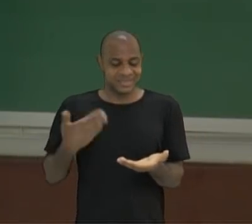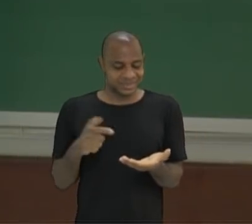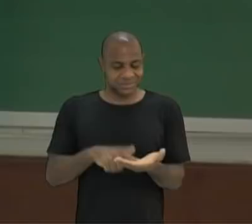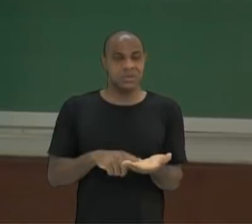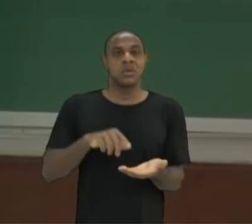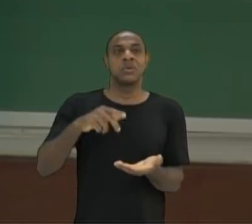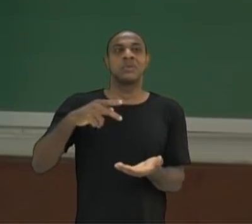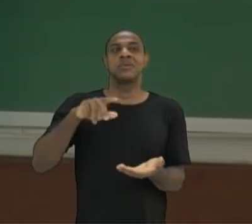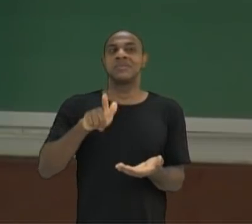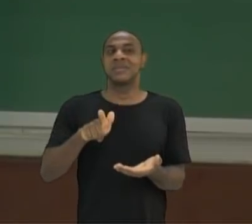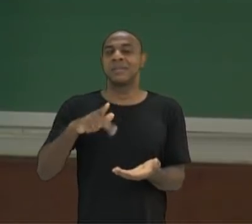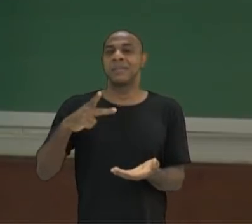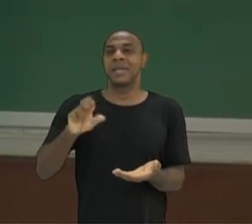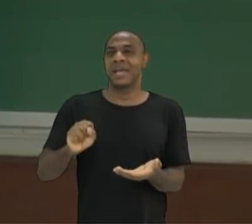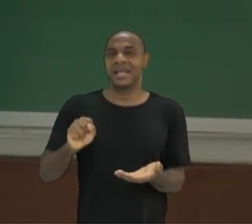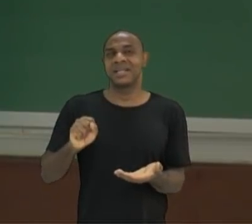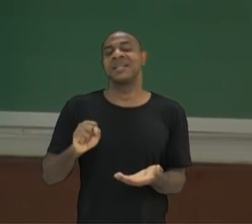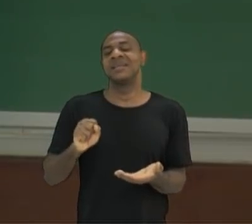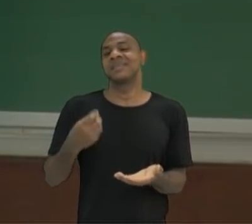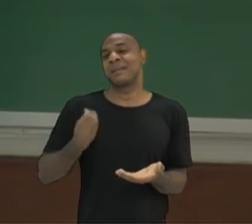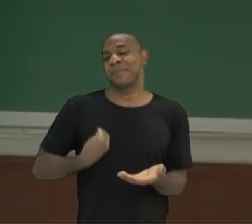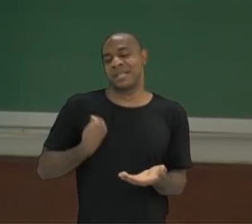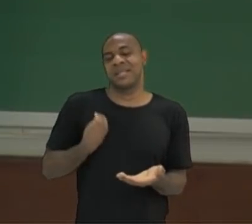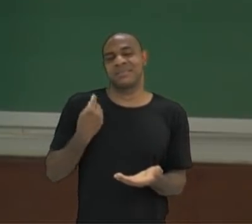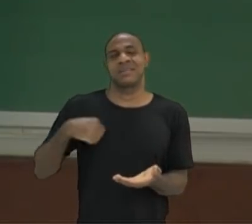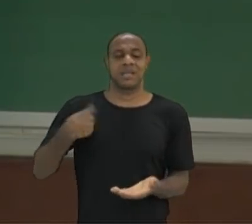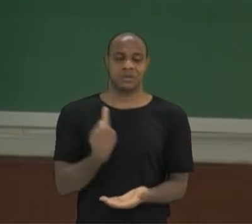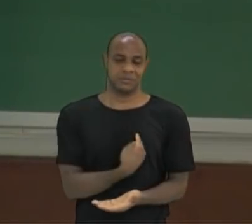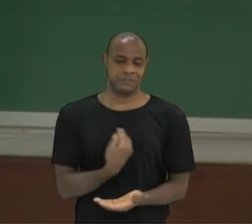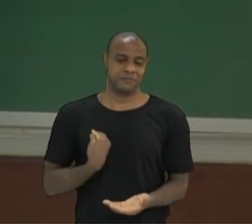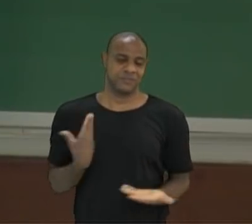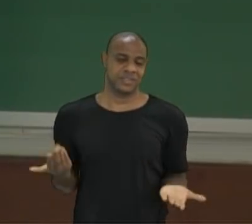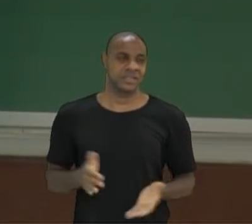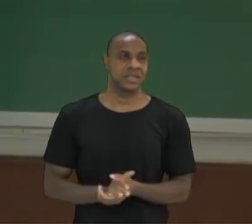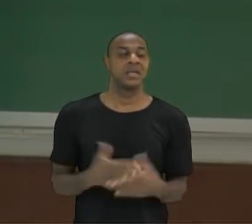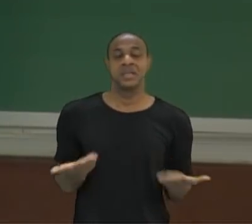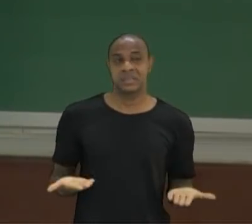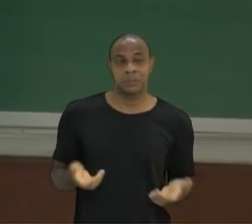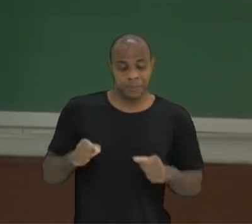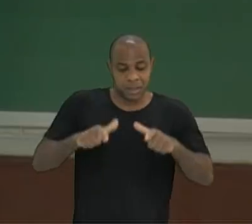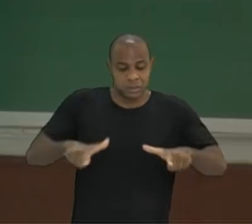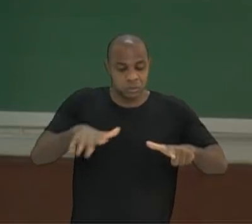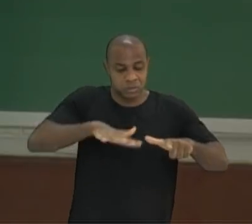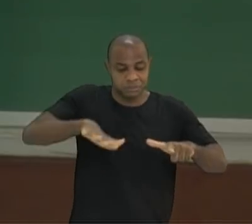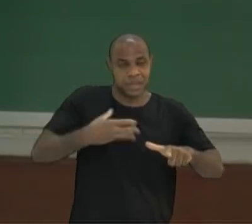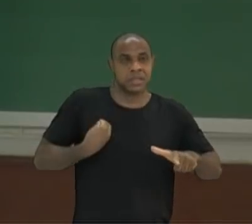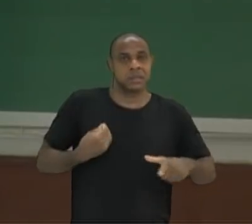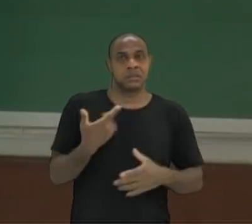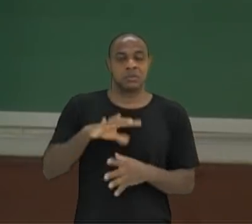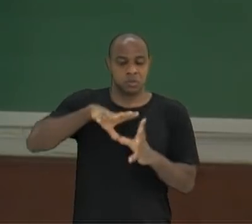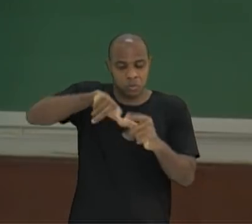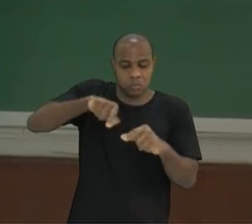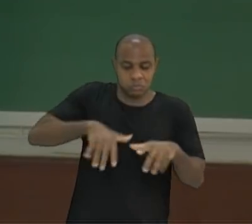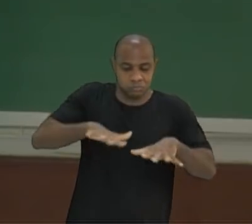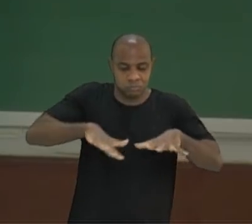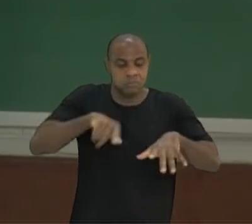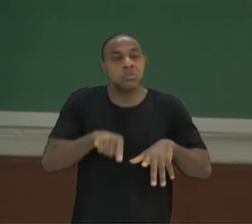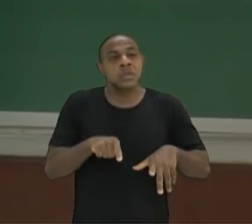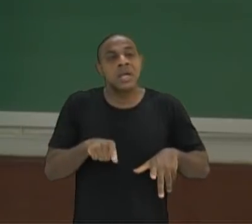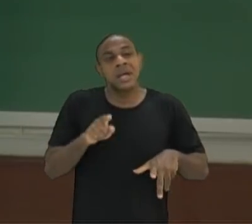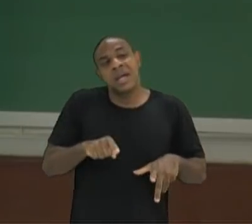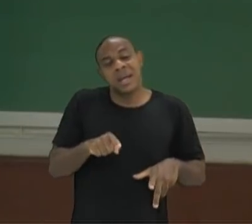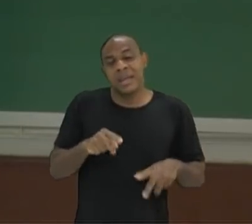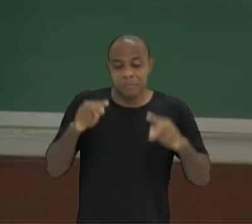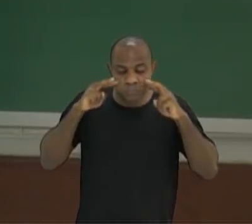cada vez mais presente na nossa vida. E para o espaço geográfico isso é fundamental porque é uma forma